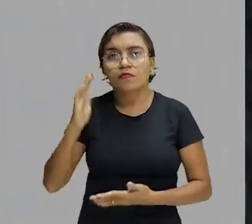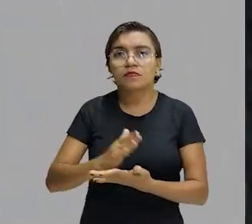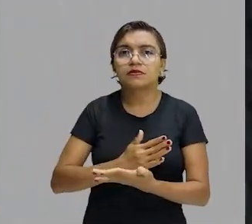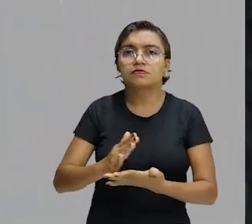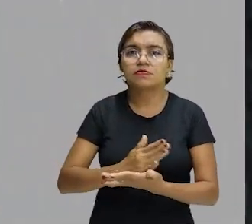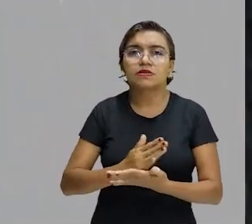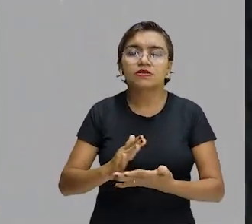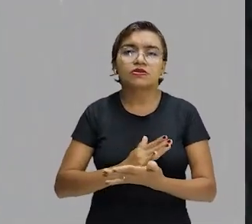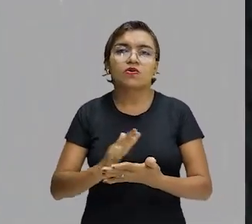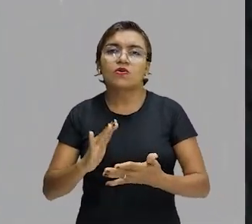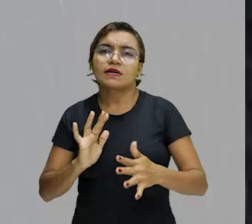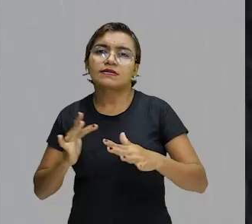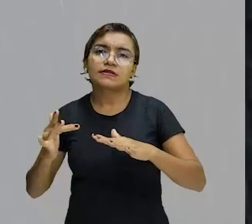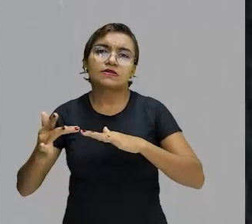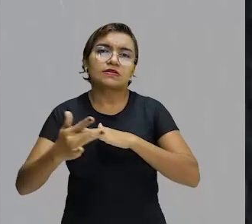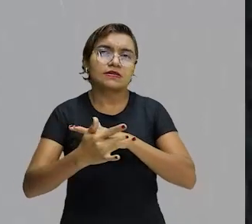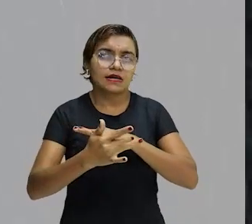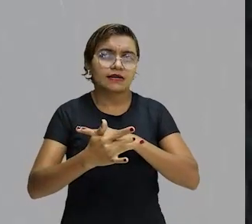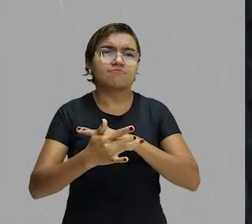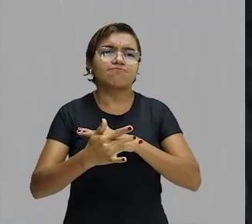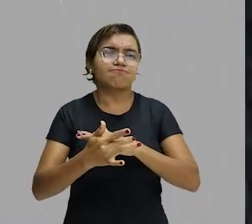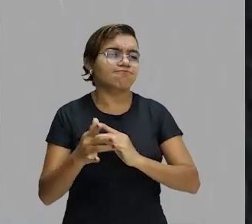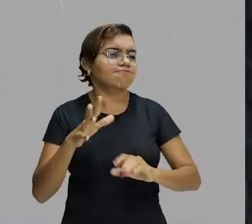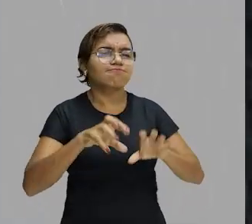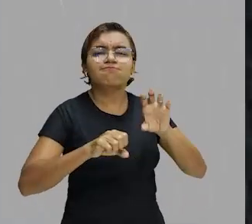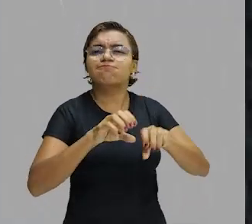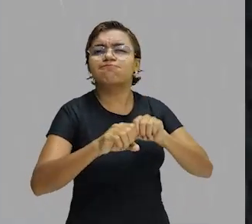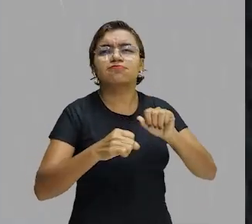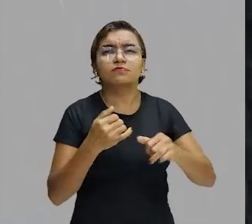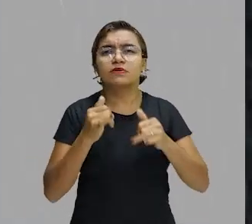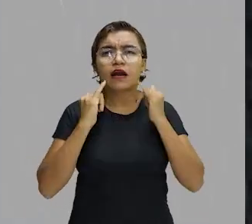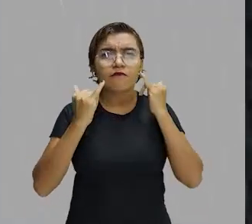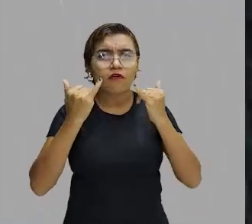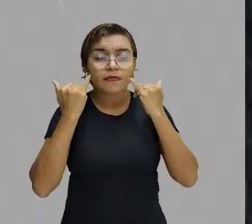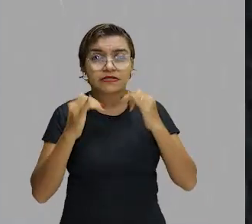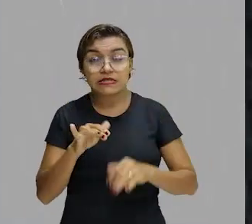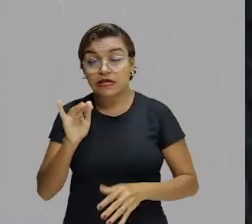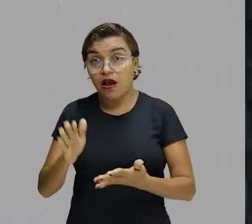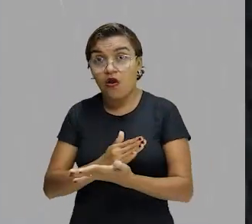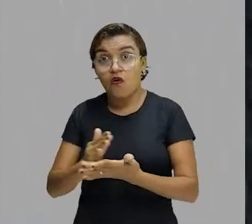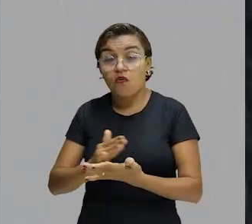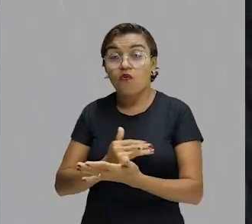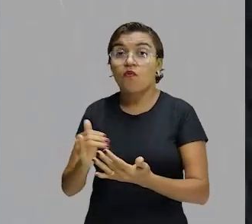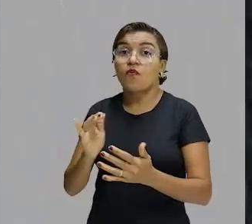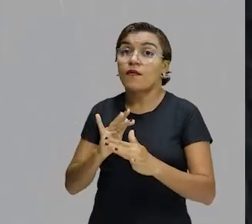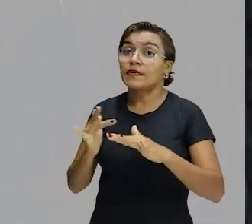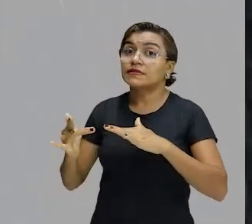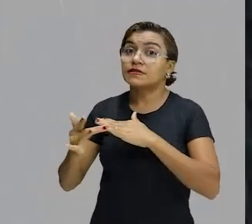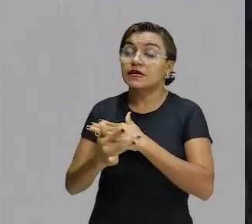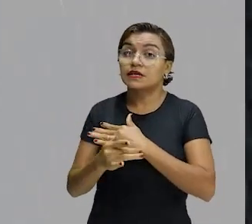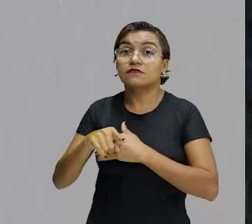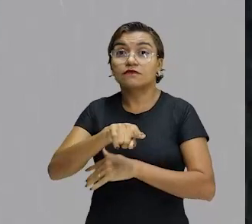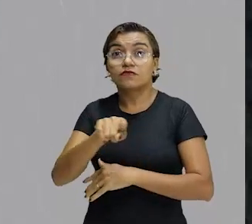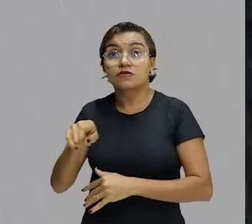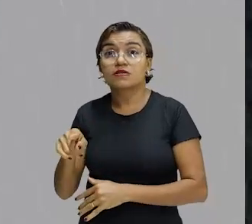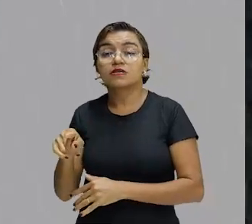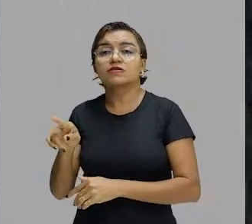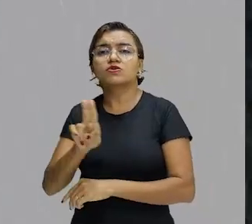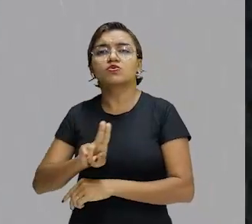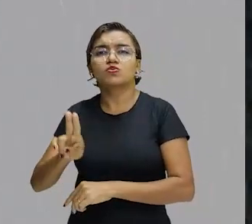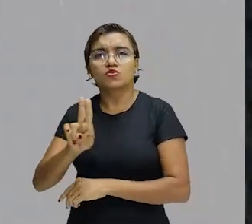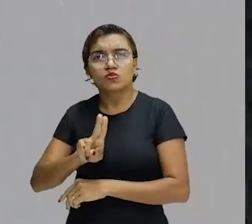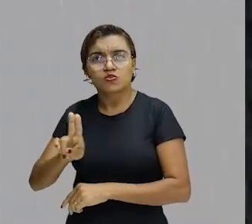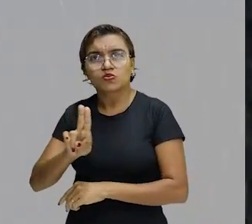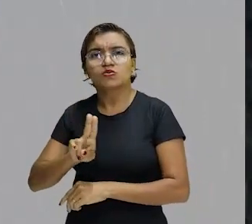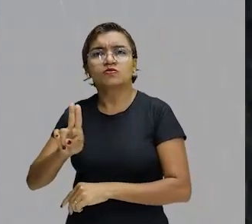em redes sociais. Twitter, falei, estou leve. Né? Eu até brinquei sobre isso, como algumas redes sociais que vocês usam são feitas para vocês descarregar